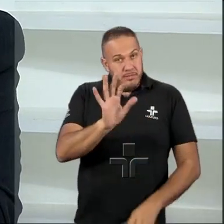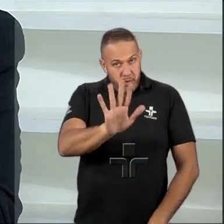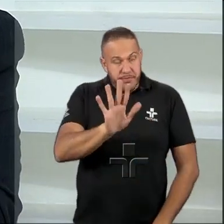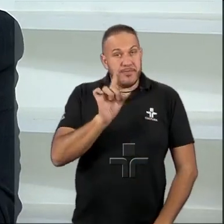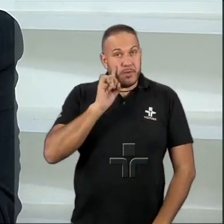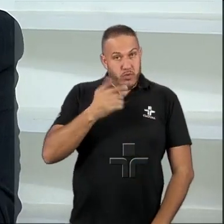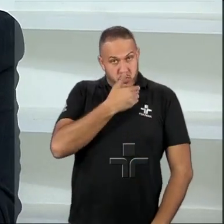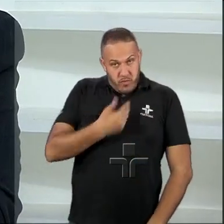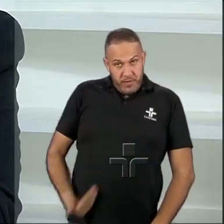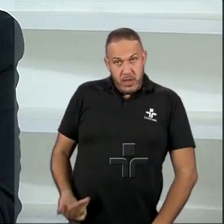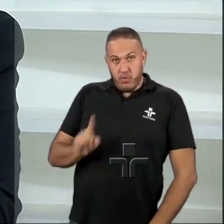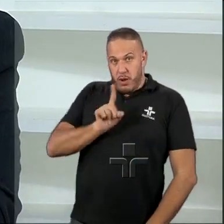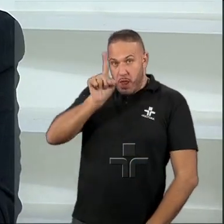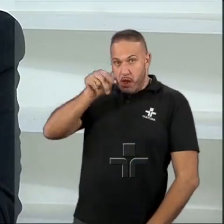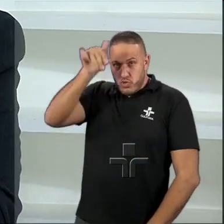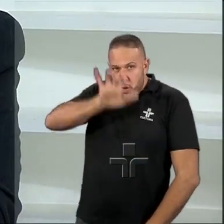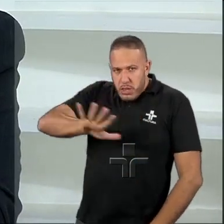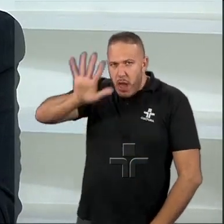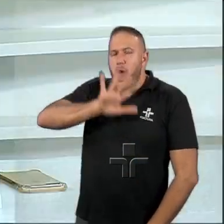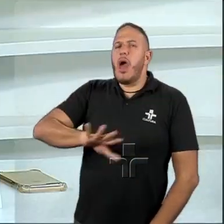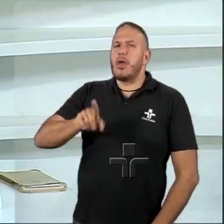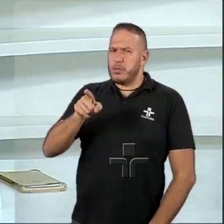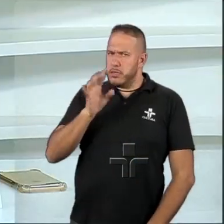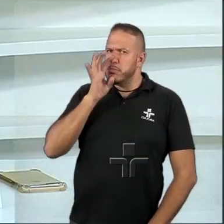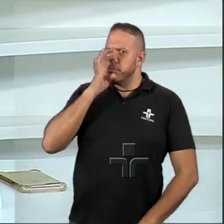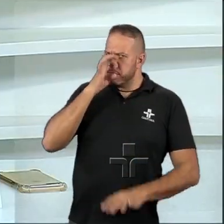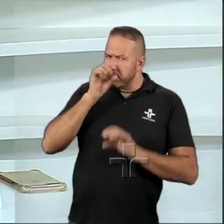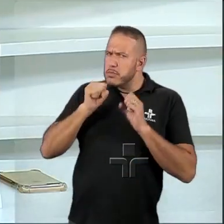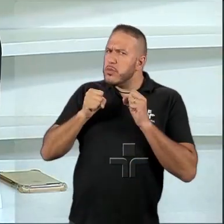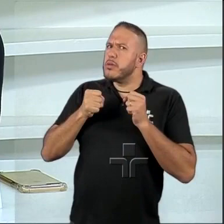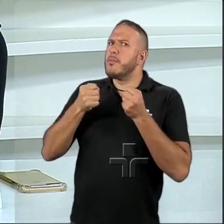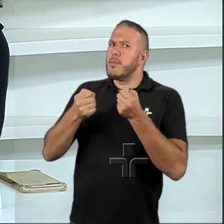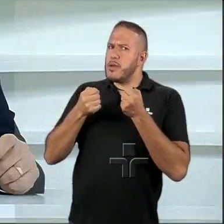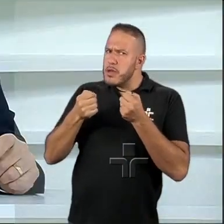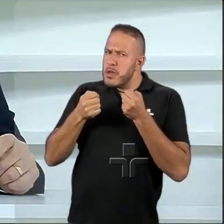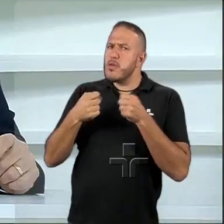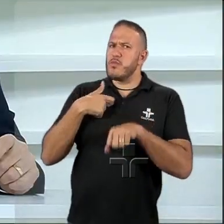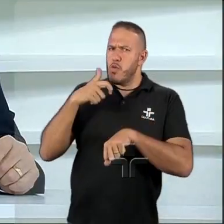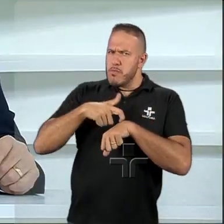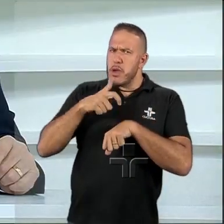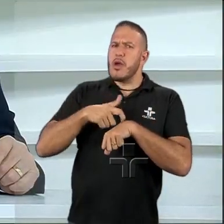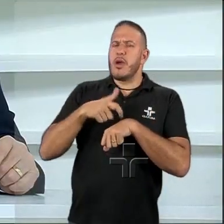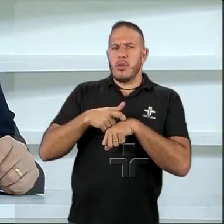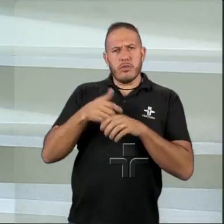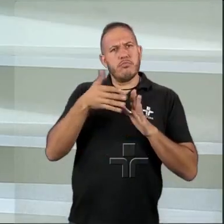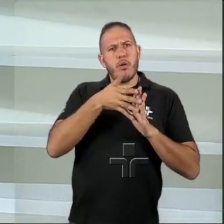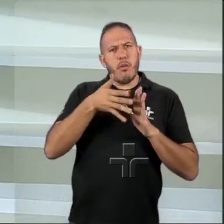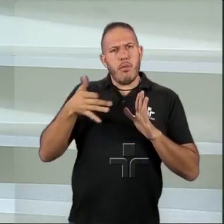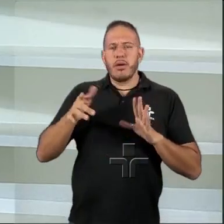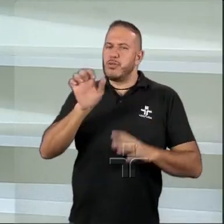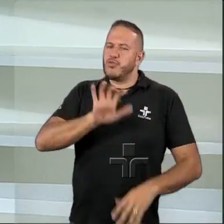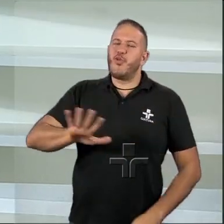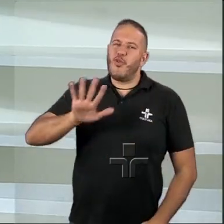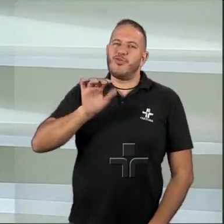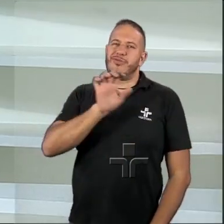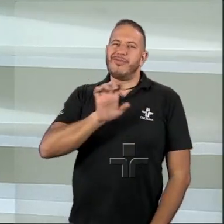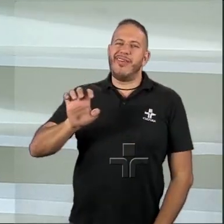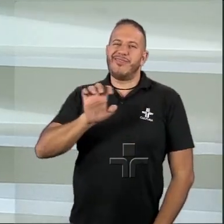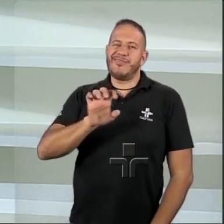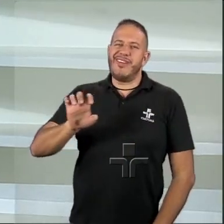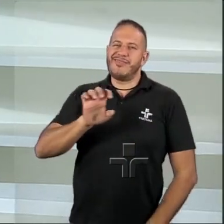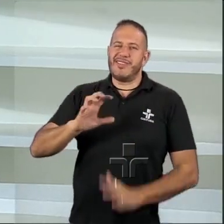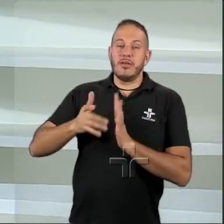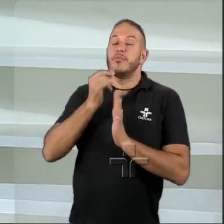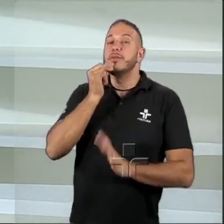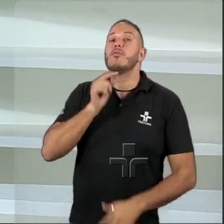governadores do Nordeste tiveram um grande desempenho durante os seus governos, né? Todos à esquerda. No